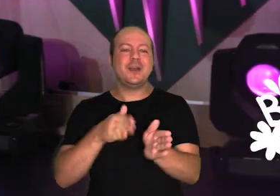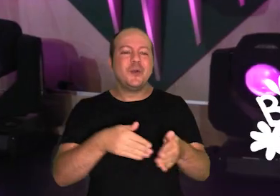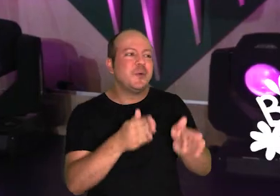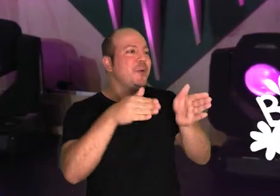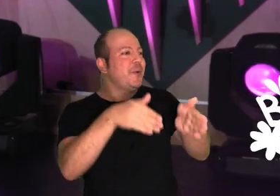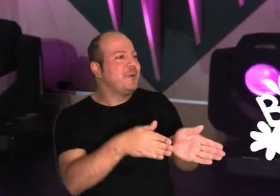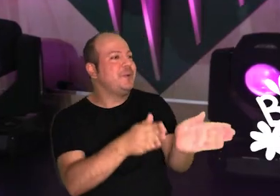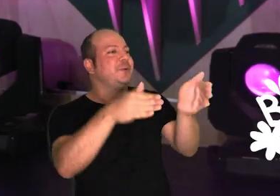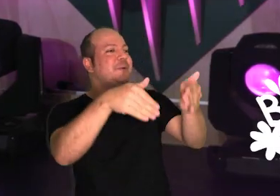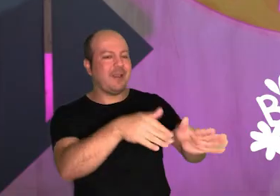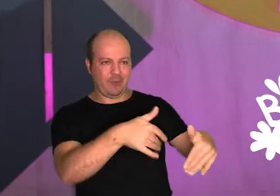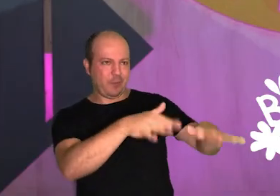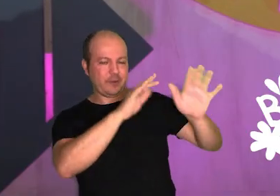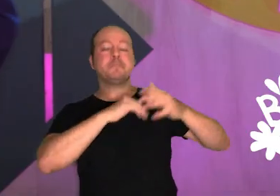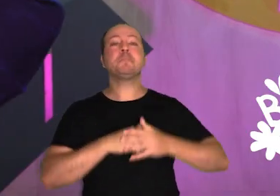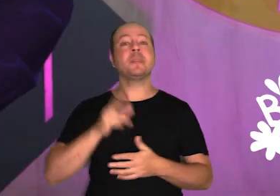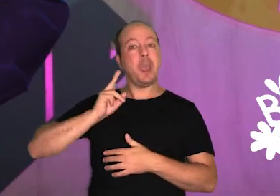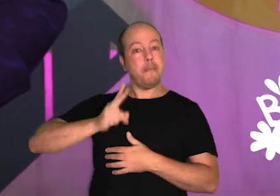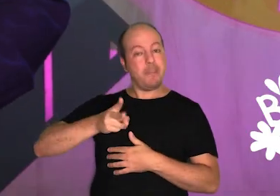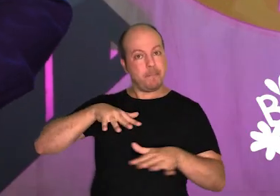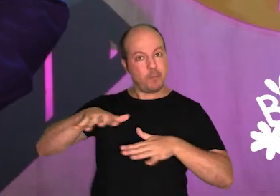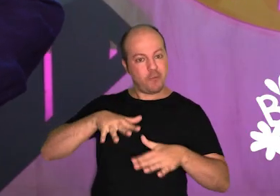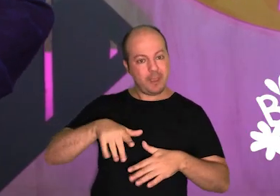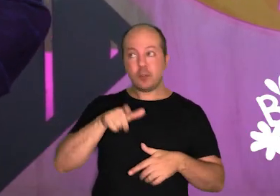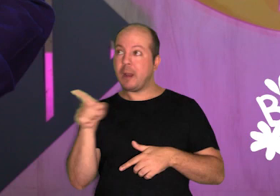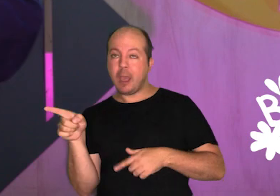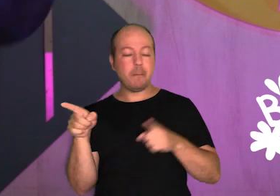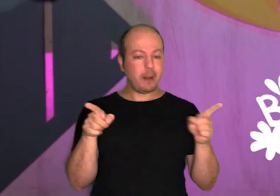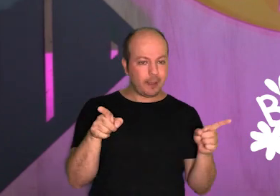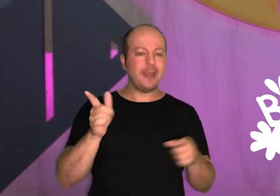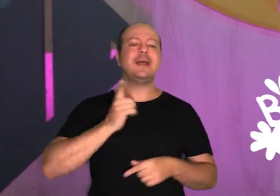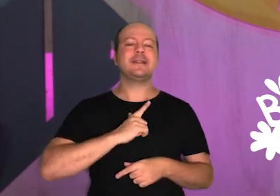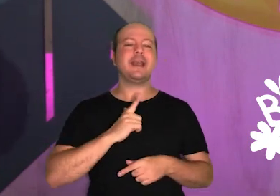embora. O mesmo movimento para cá, a gente faz para cá e tem